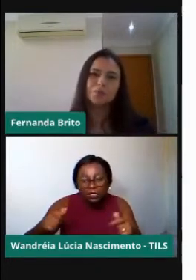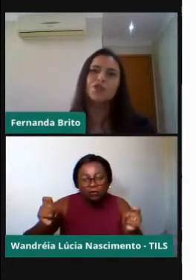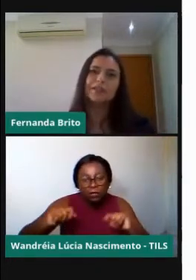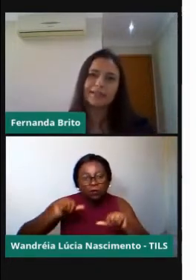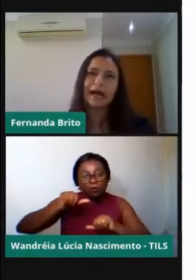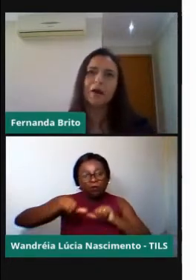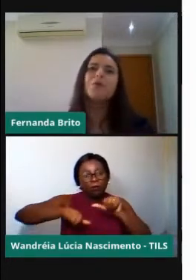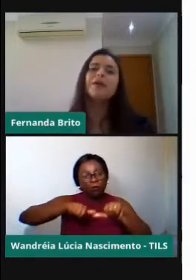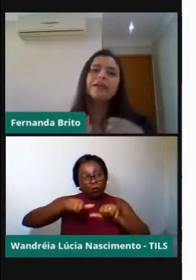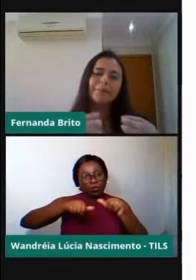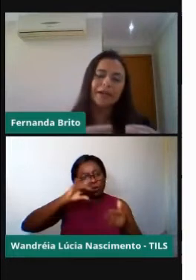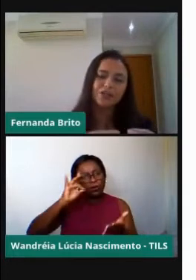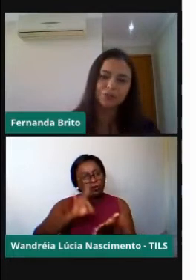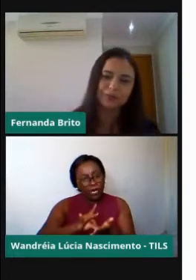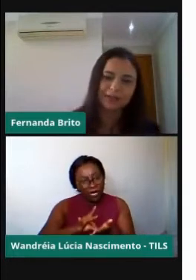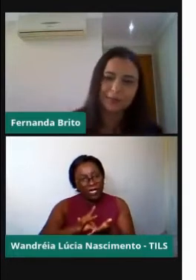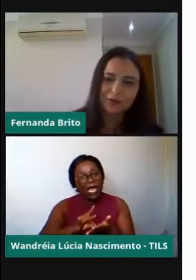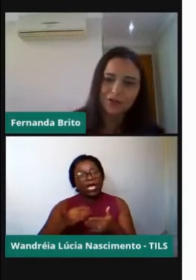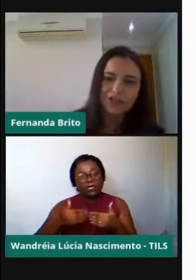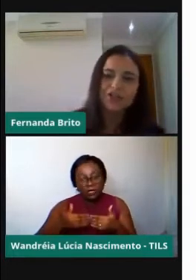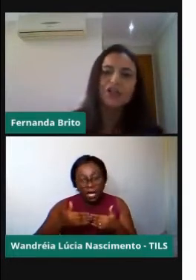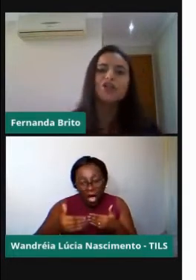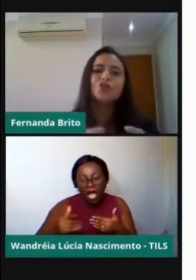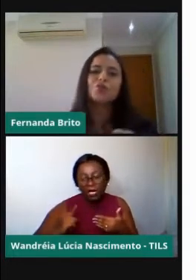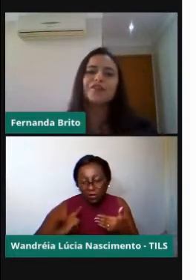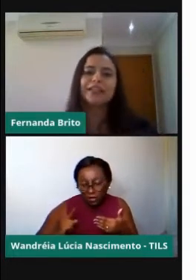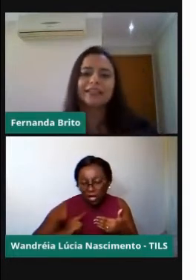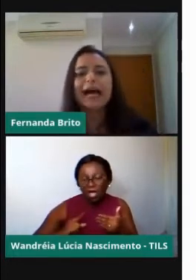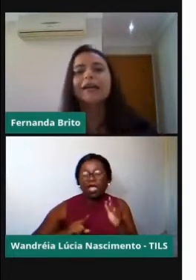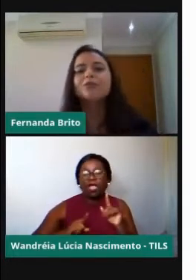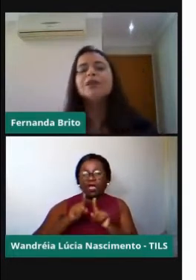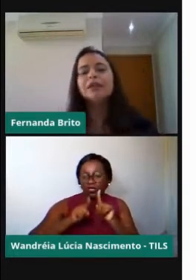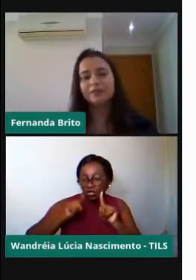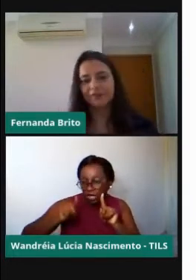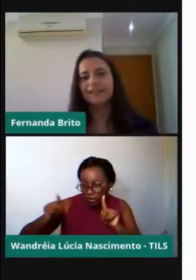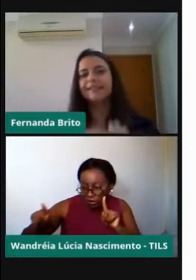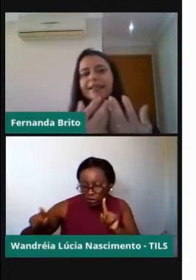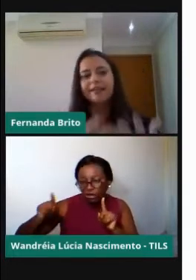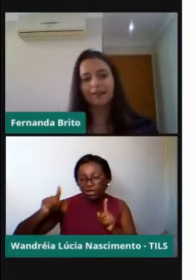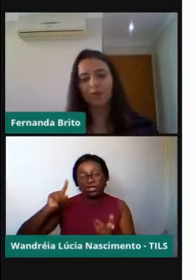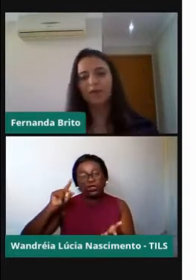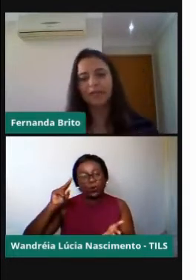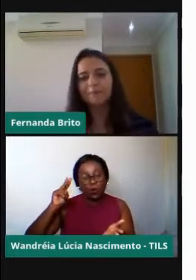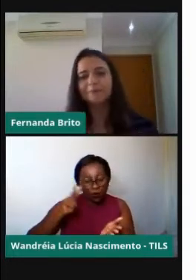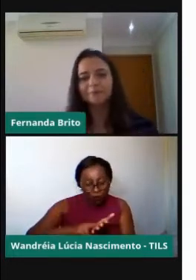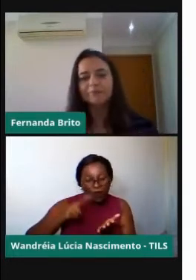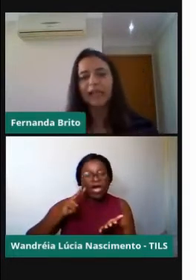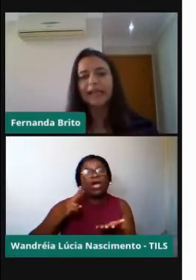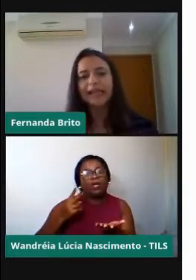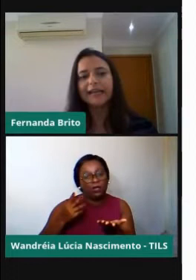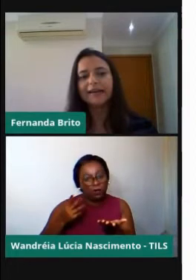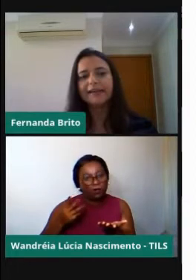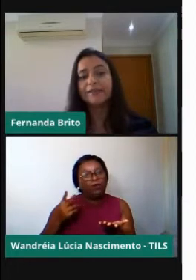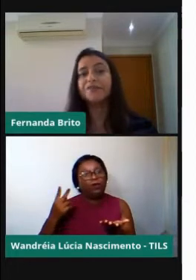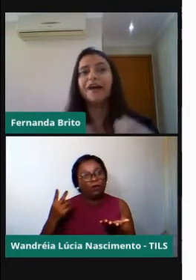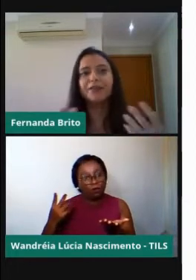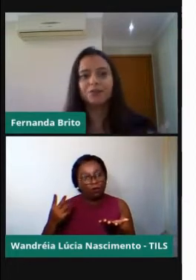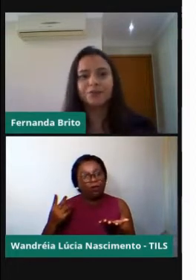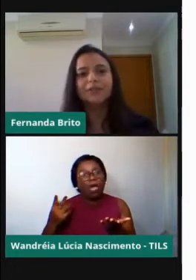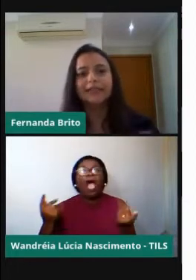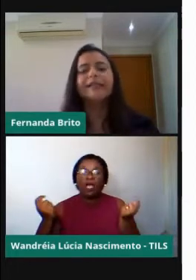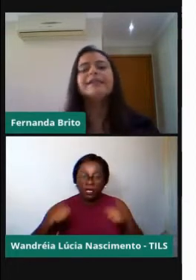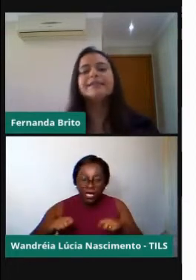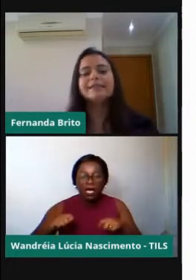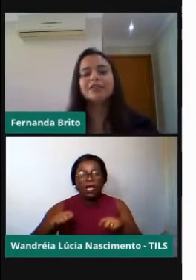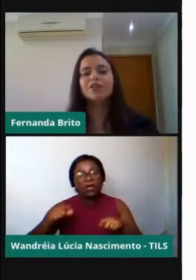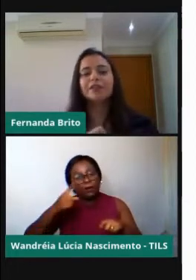modificação substancial e, a partir de um tratamento estatístico, validado, fazer com que esse